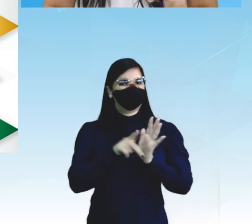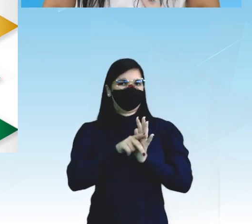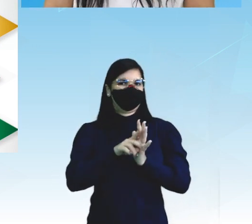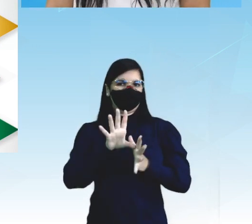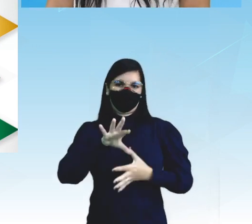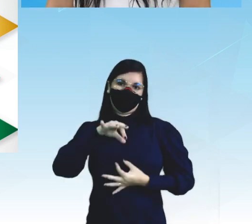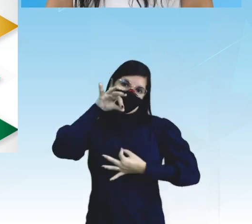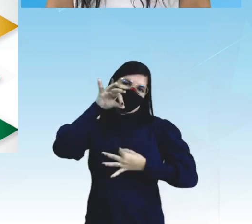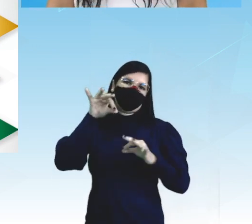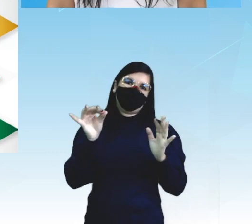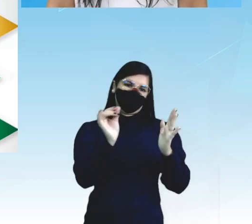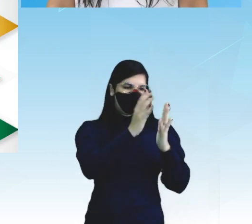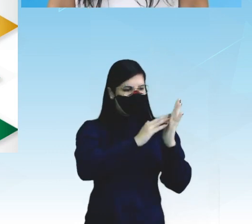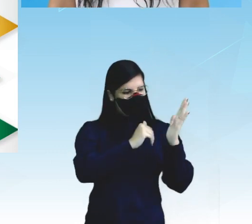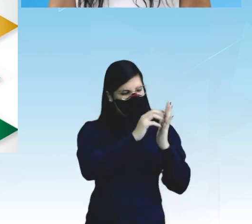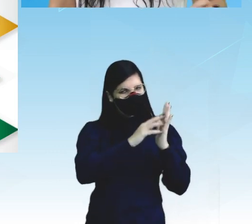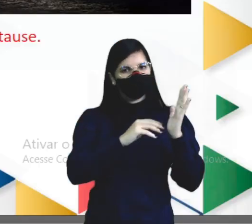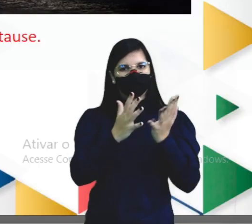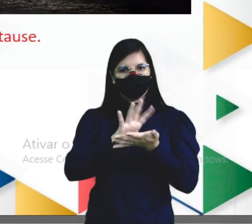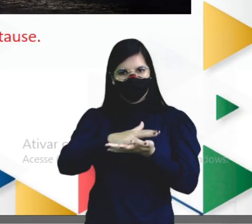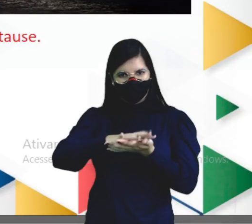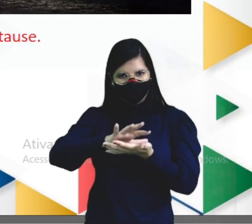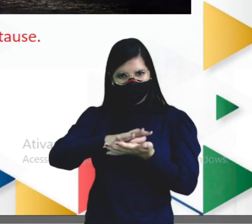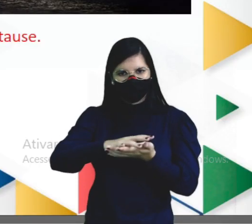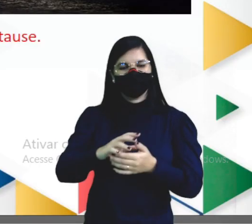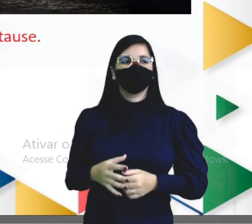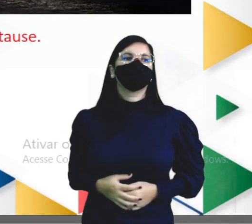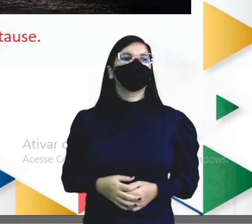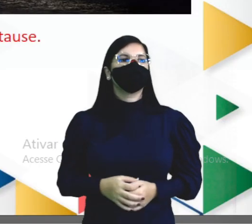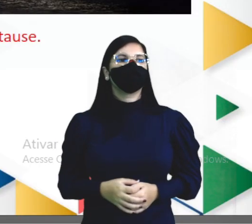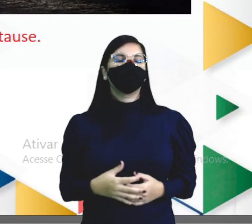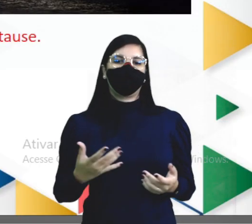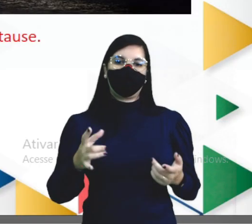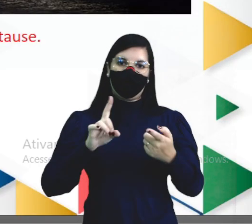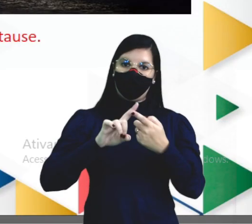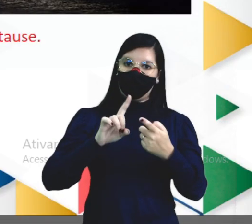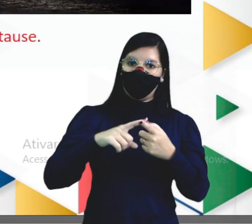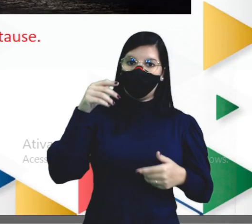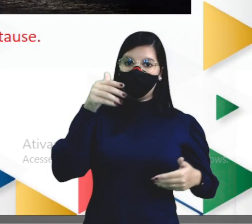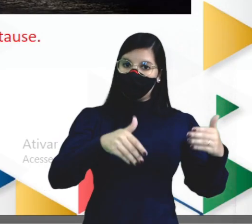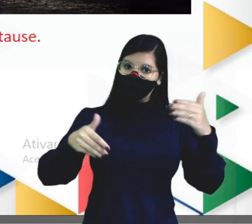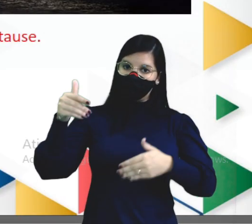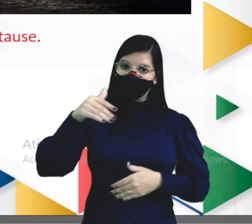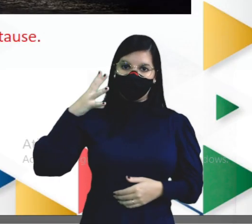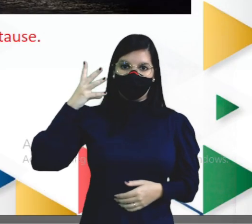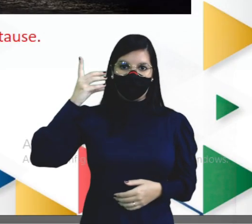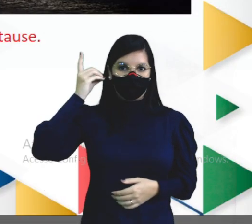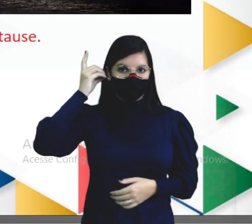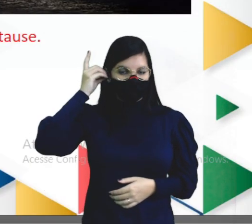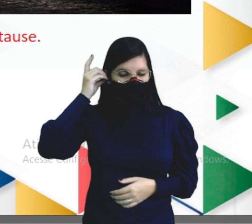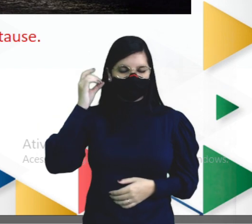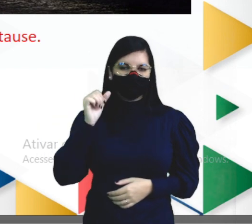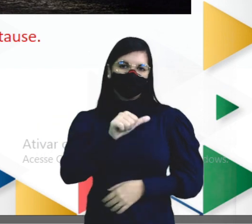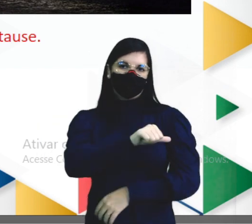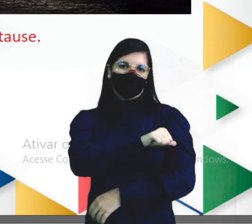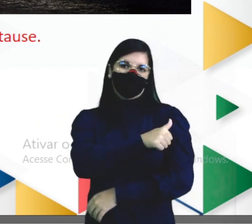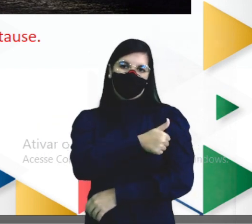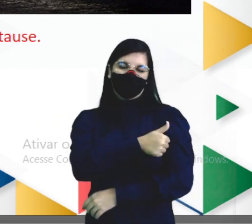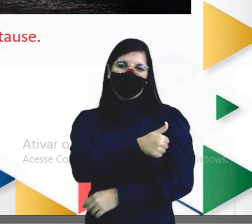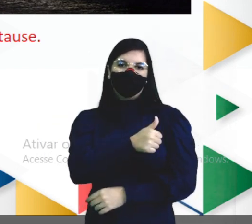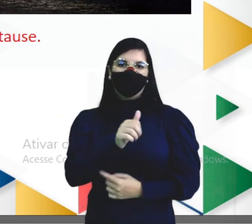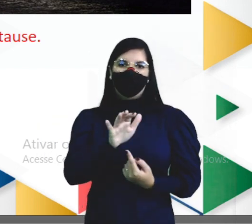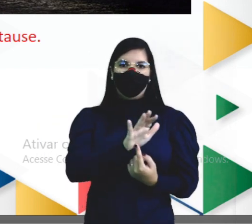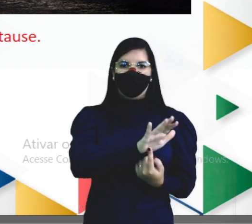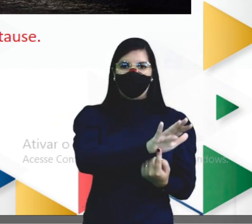parte da vida dele. Em Todos os Prazeres, além de participar do elenco da Rádio Nacional do Rio de Janeiro, se apresentava